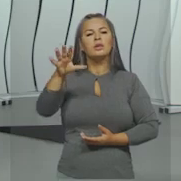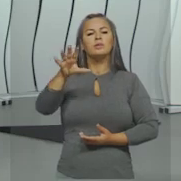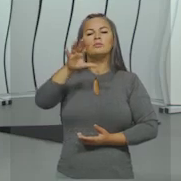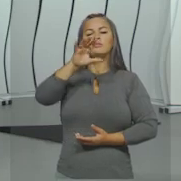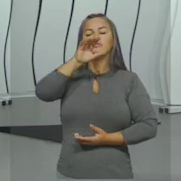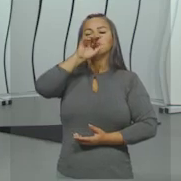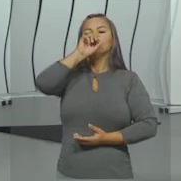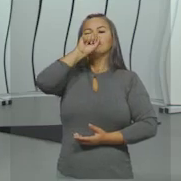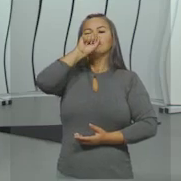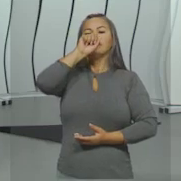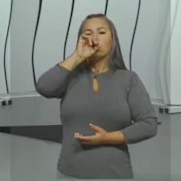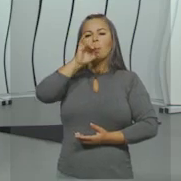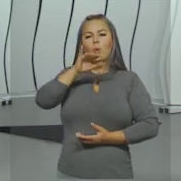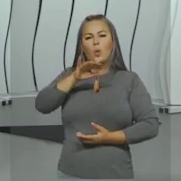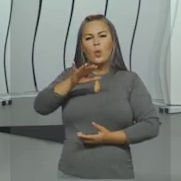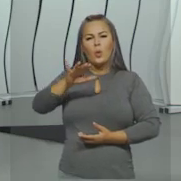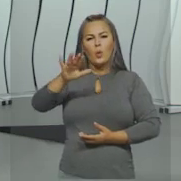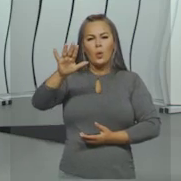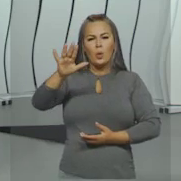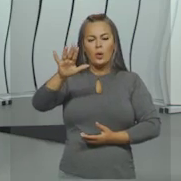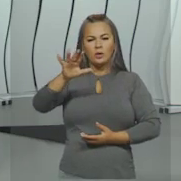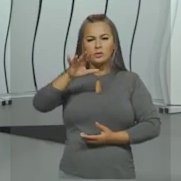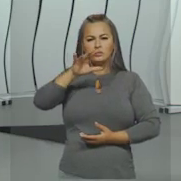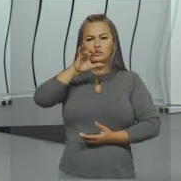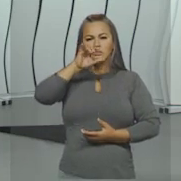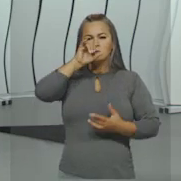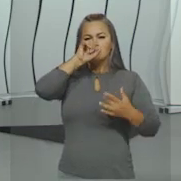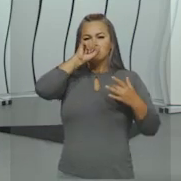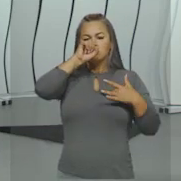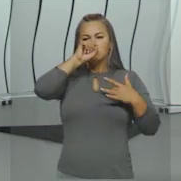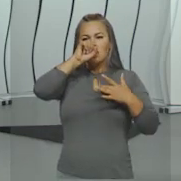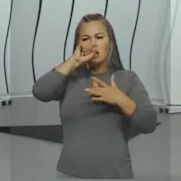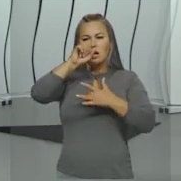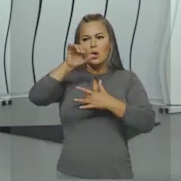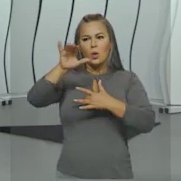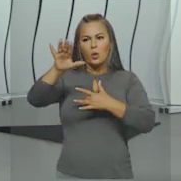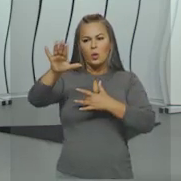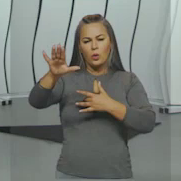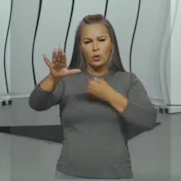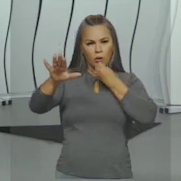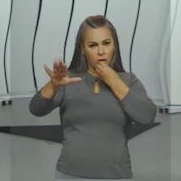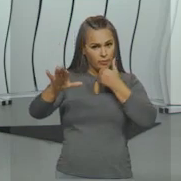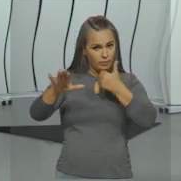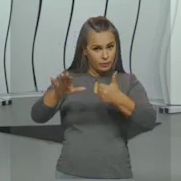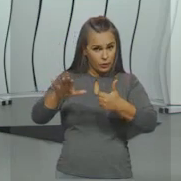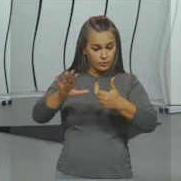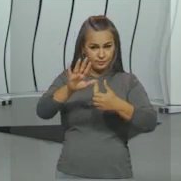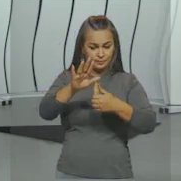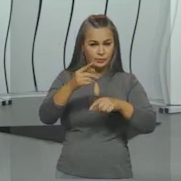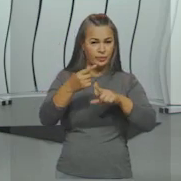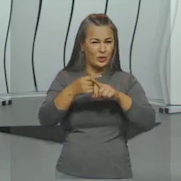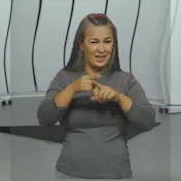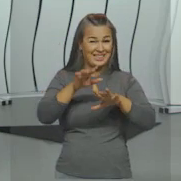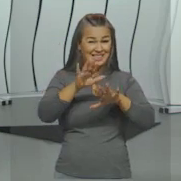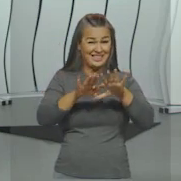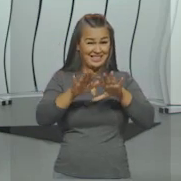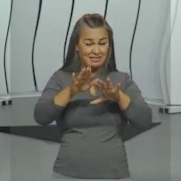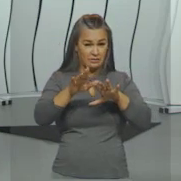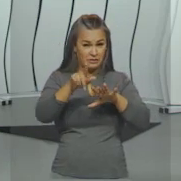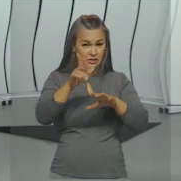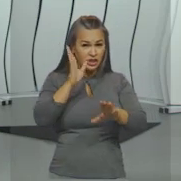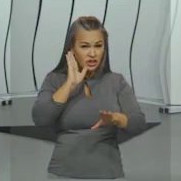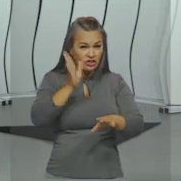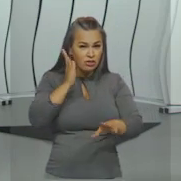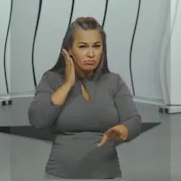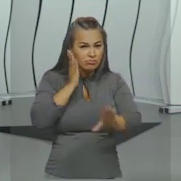para ajudar a manter a umidade aí do nosso sistema respiratório. Tanto é que quando o tempo está muito seco, né?